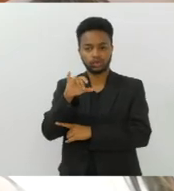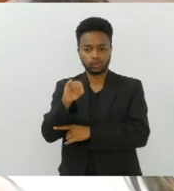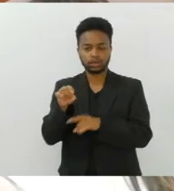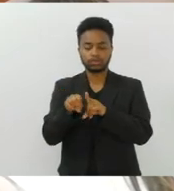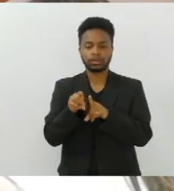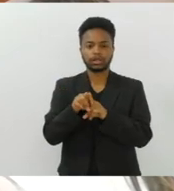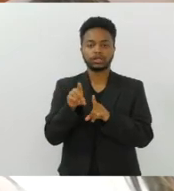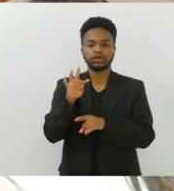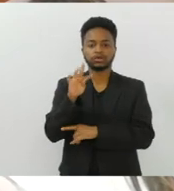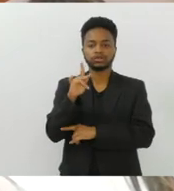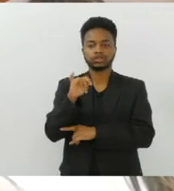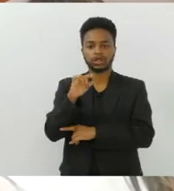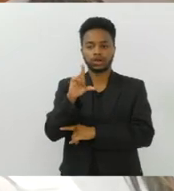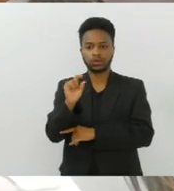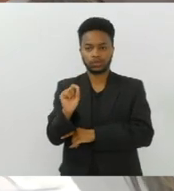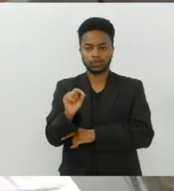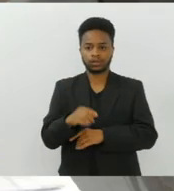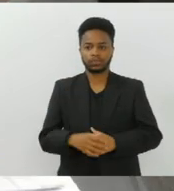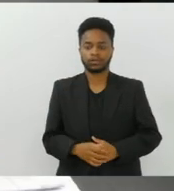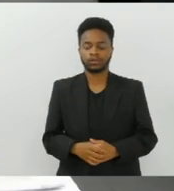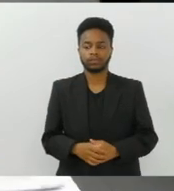Agliasso.